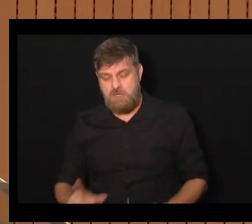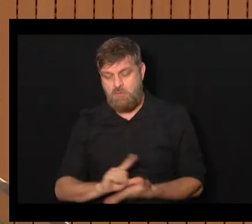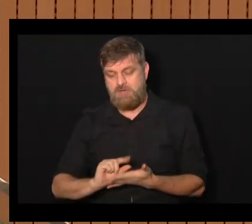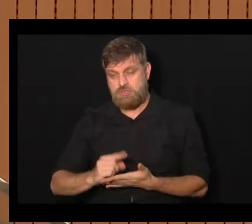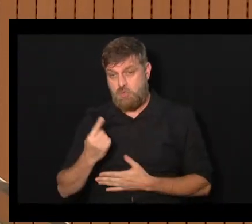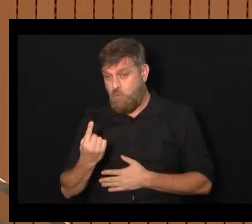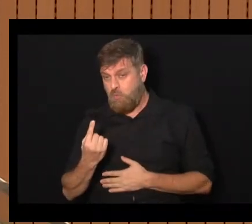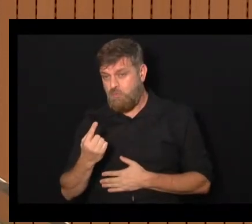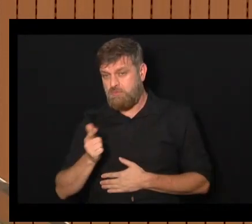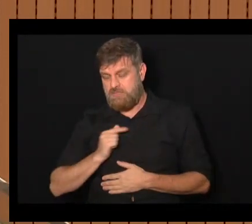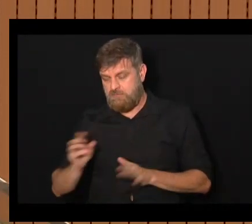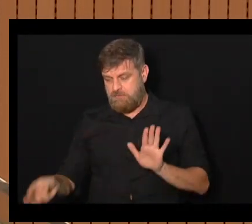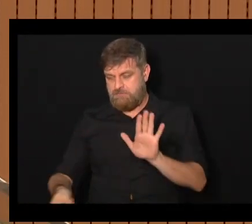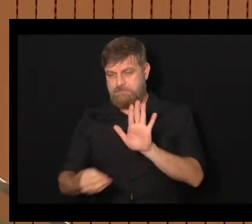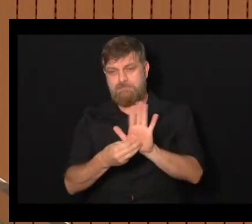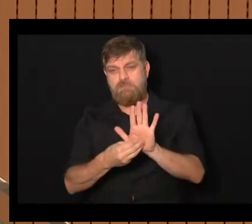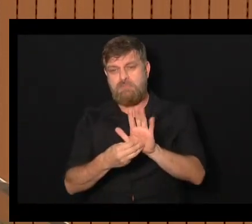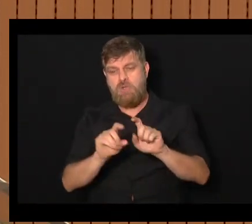1º, dizendo: